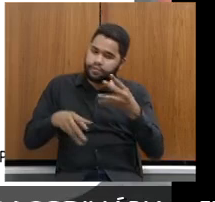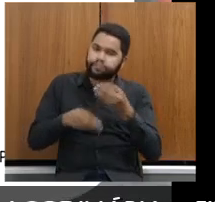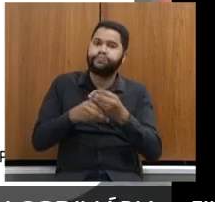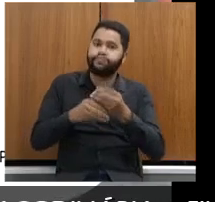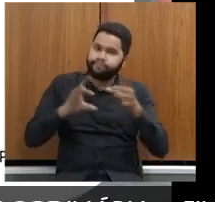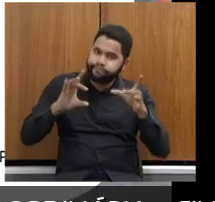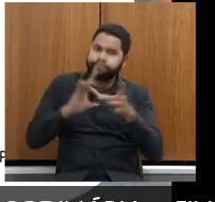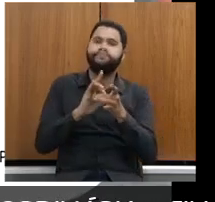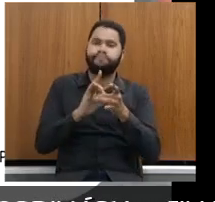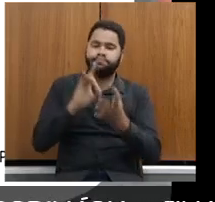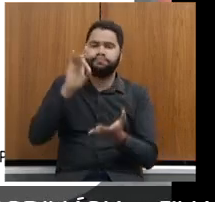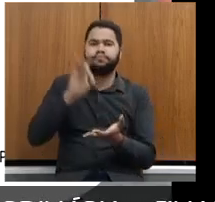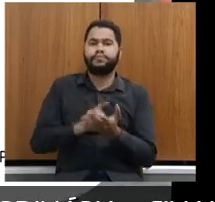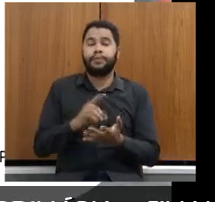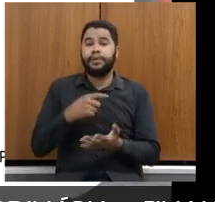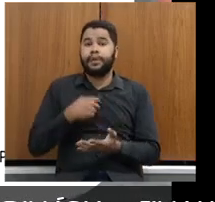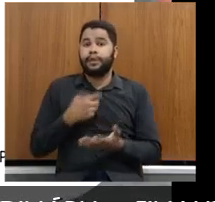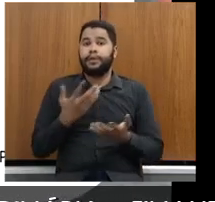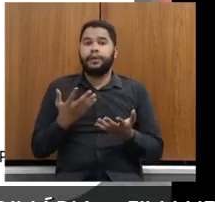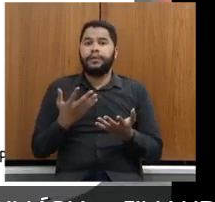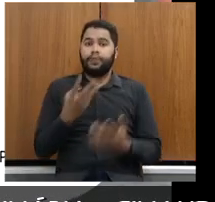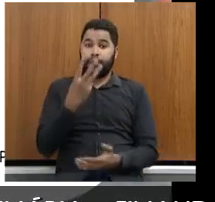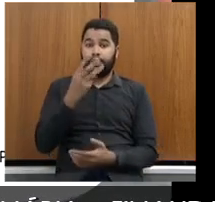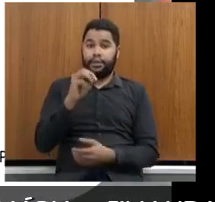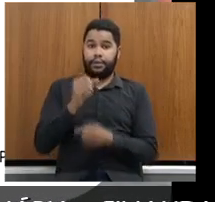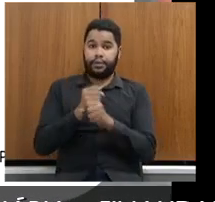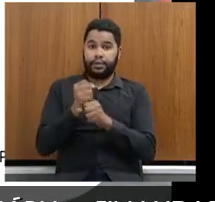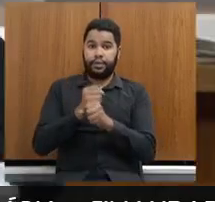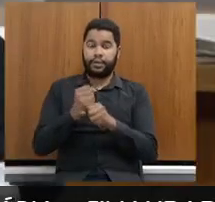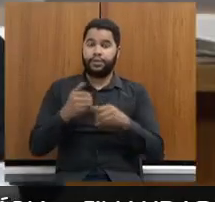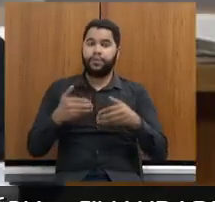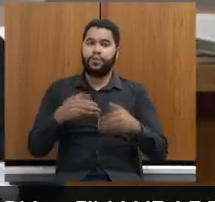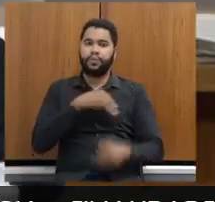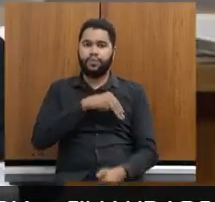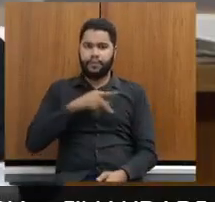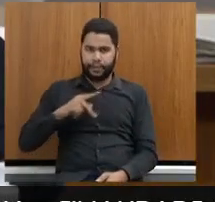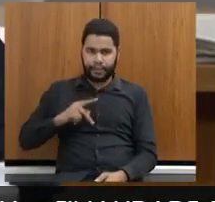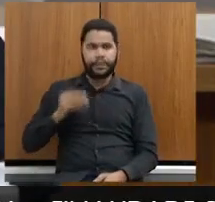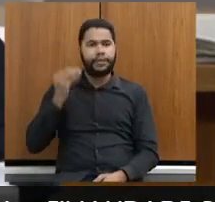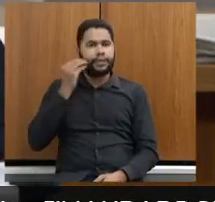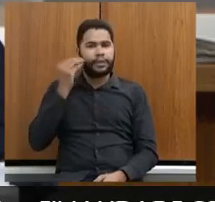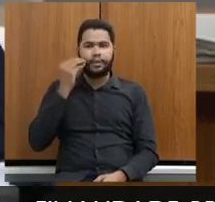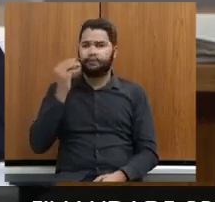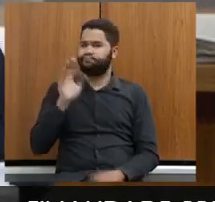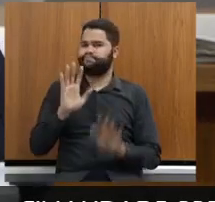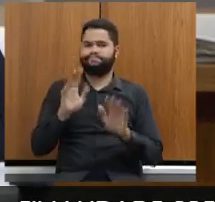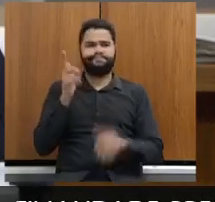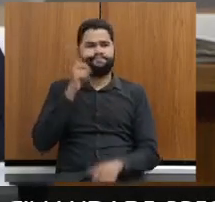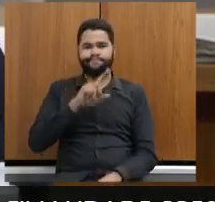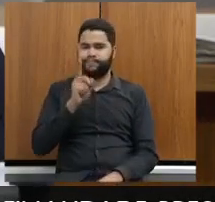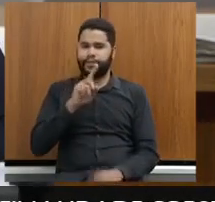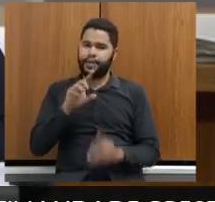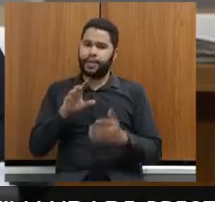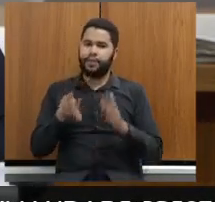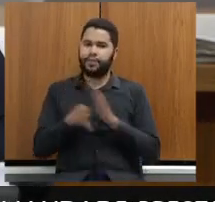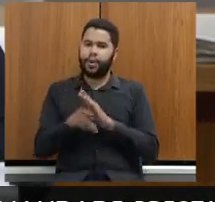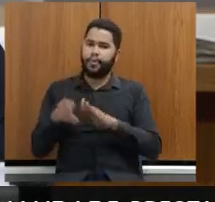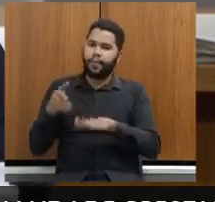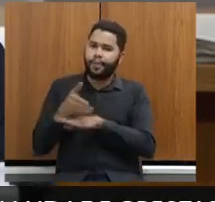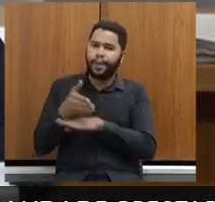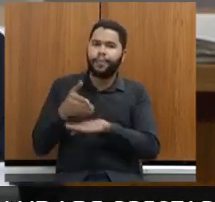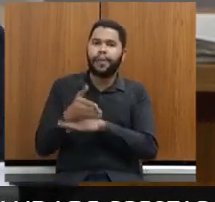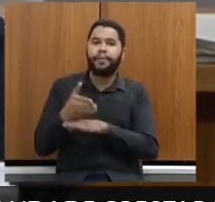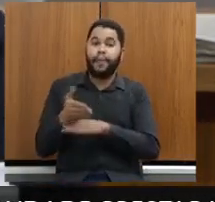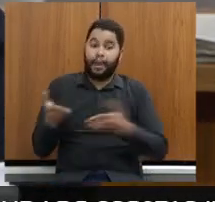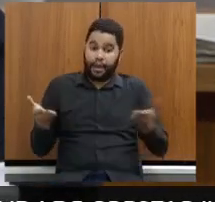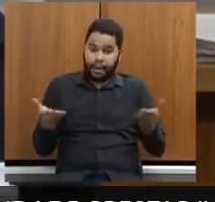uma realidade eu fiquei 30 anos no ministério pouco tentei fazer isso no estádio pouco e não consegui fazer a integração das forças que